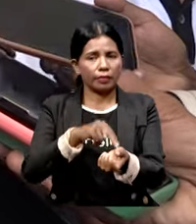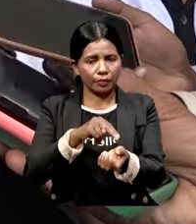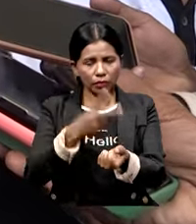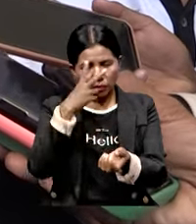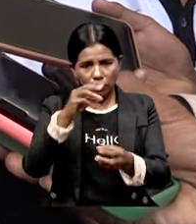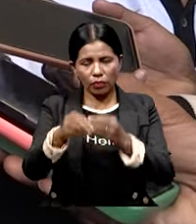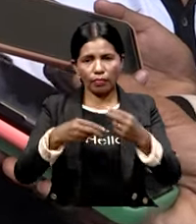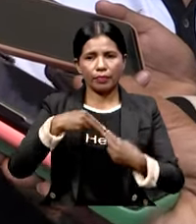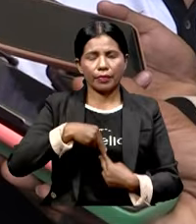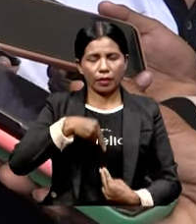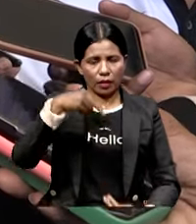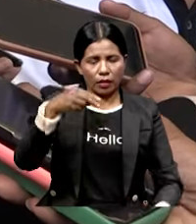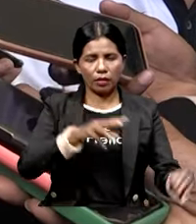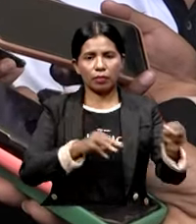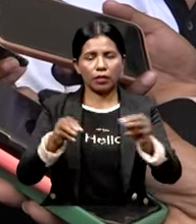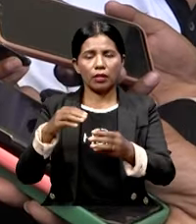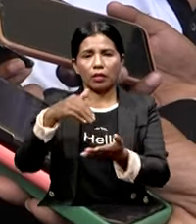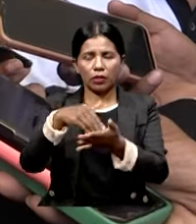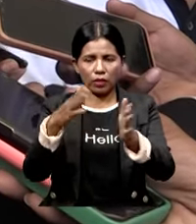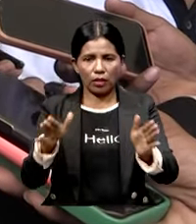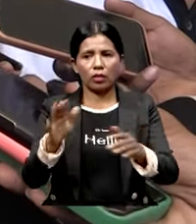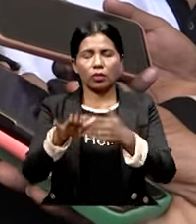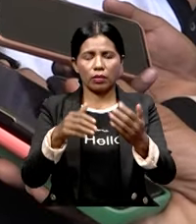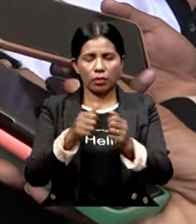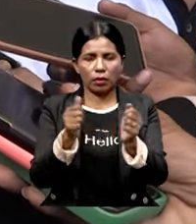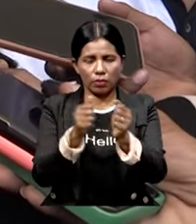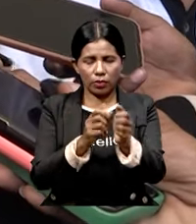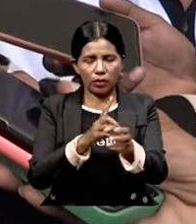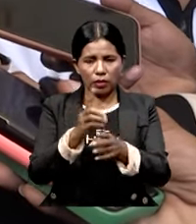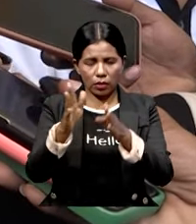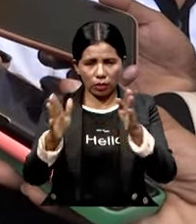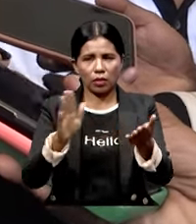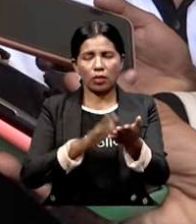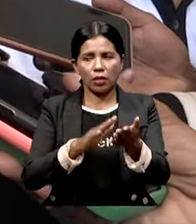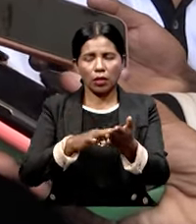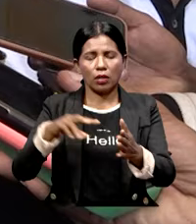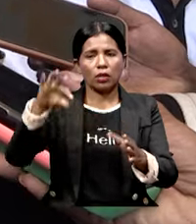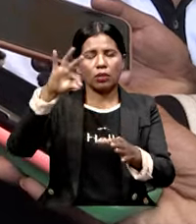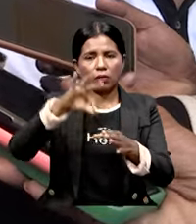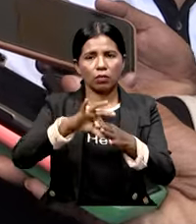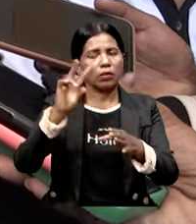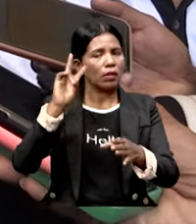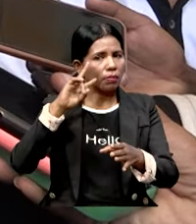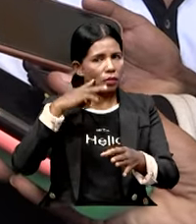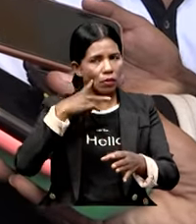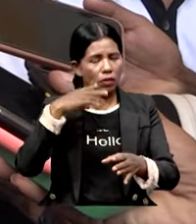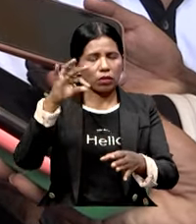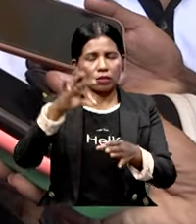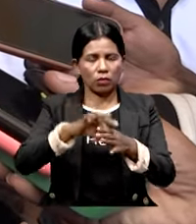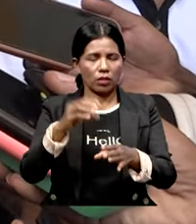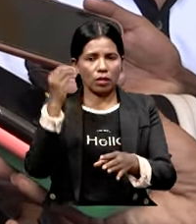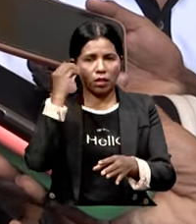acleo, mobiliza estudantes cira, há muito com o diretor da escola para cuidar modo, cuidar e fua